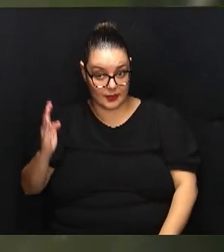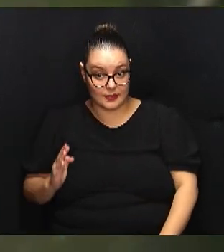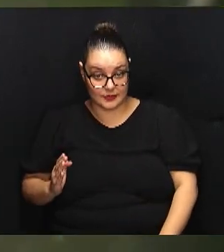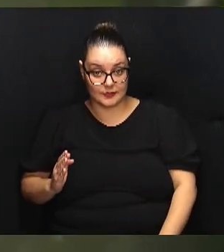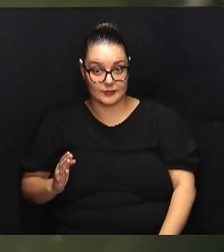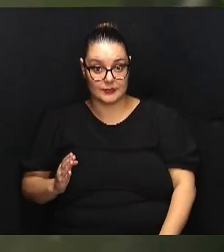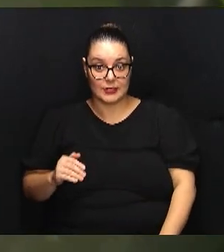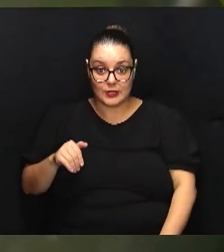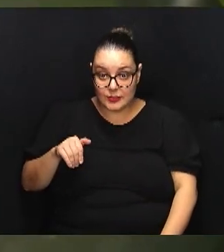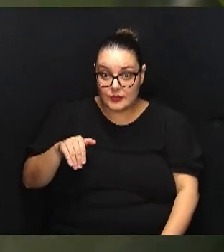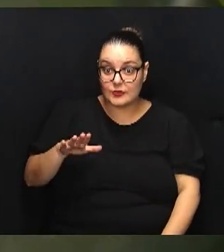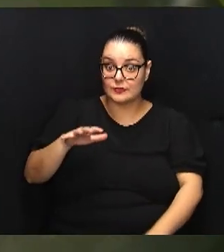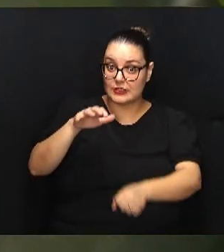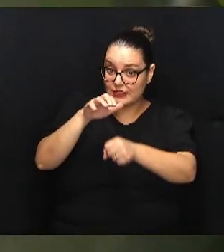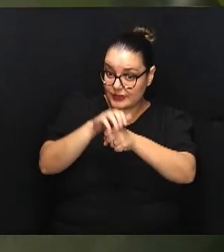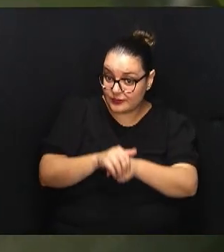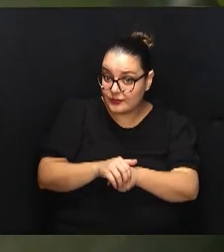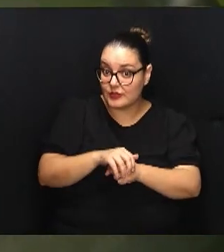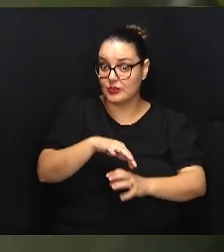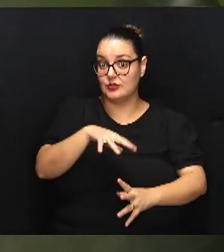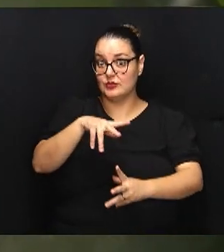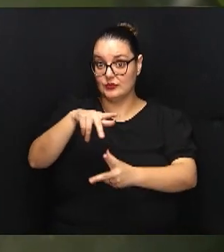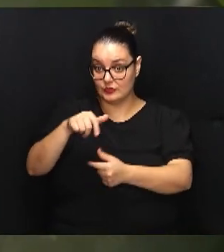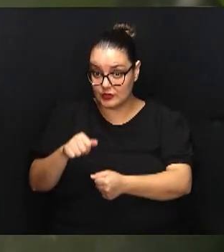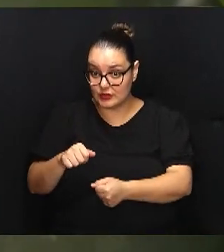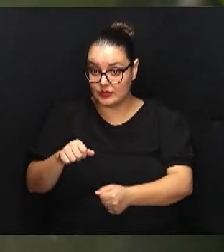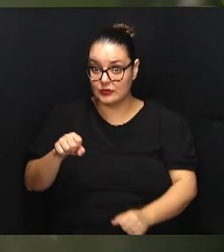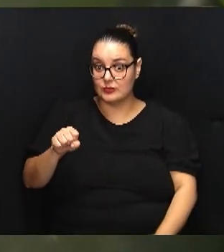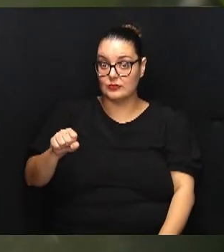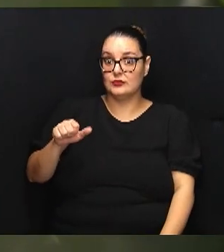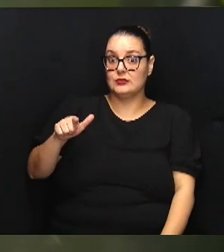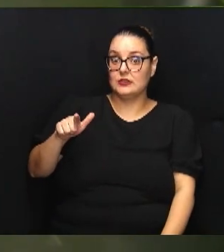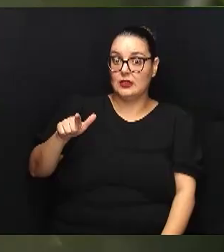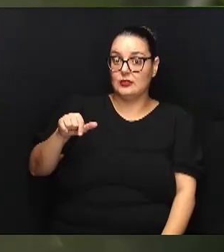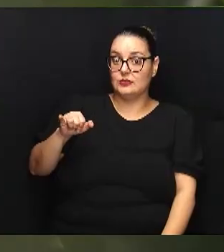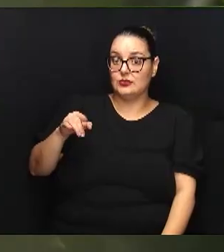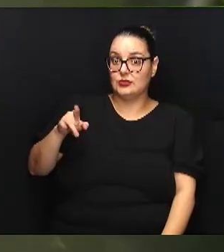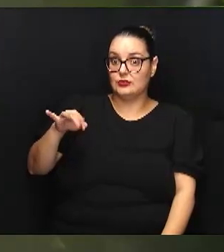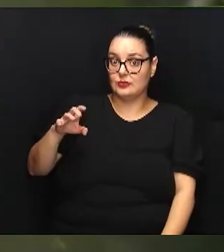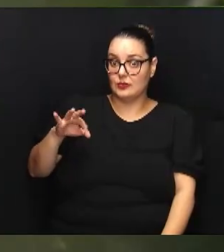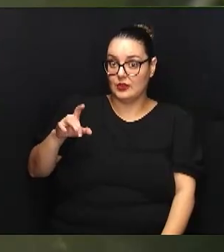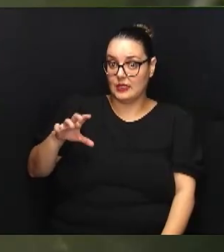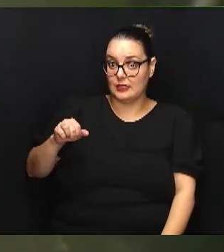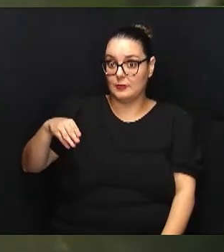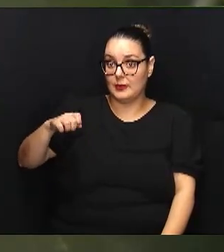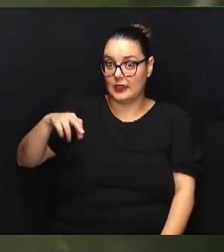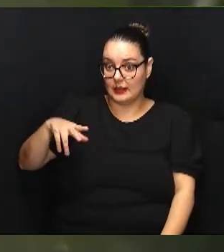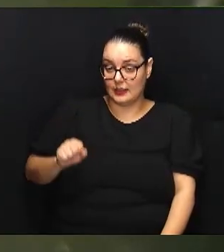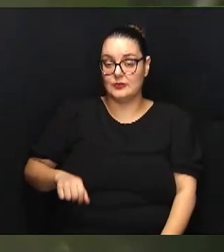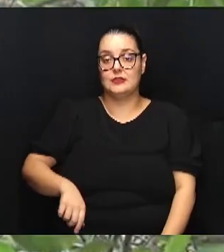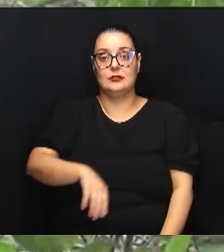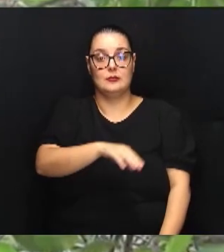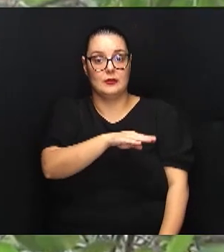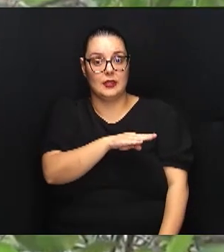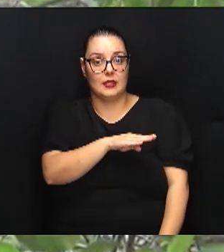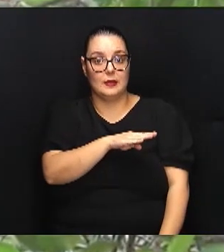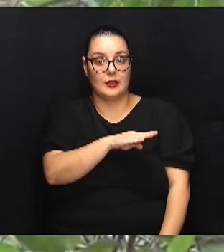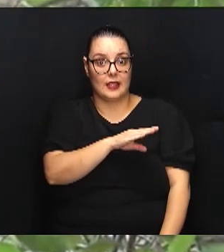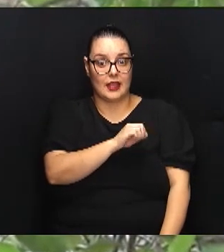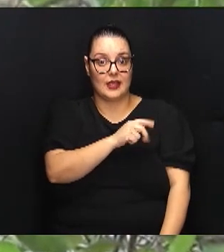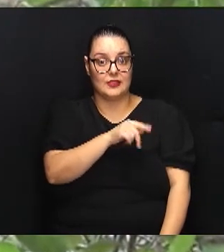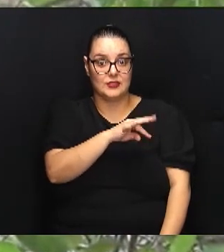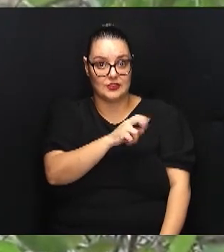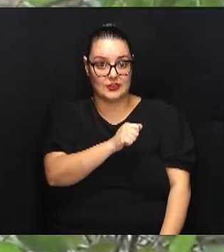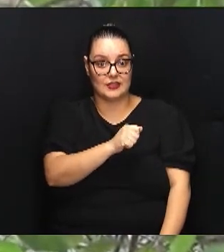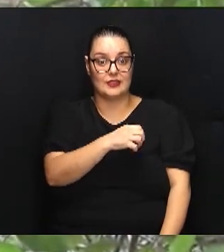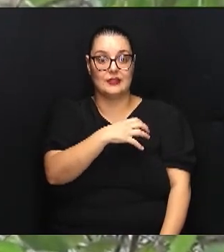2 macacos brasileiros estão entre os mais ameaçados do mundo. O sauim de coleira em Manaus e o guigó da